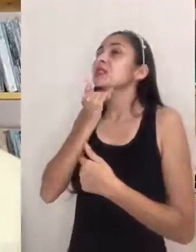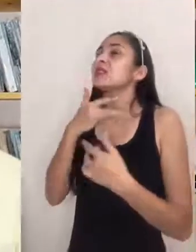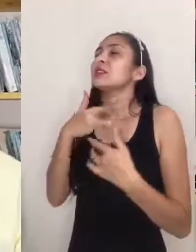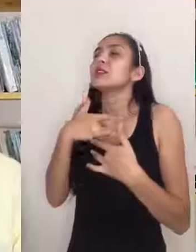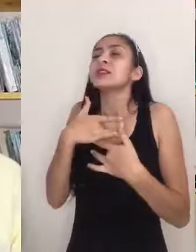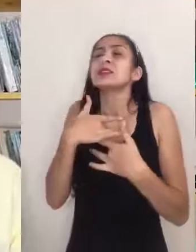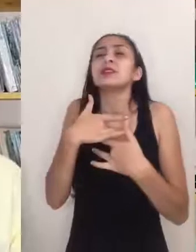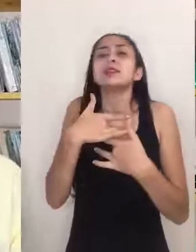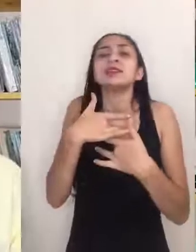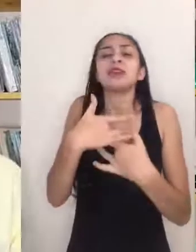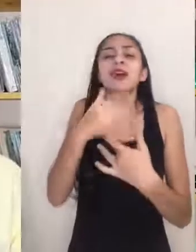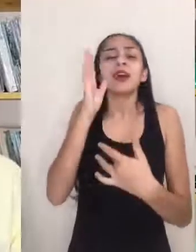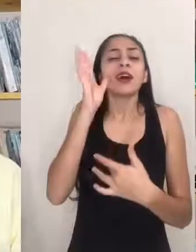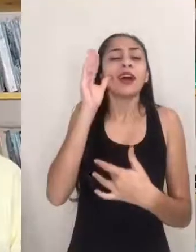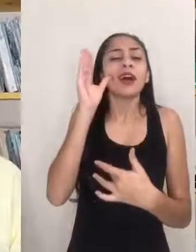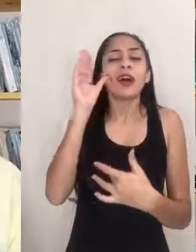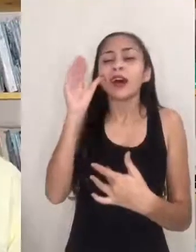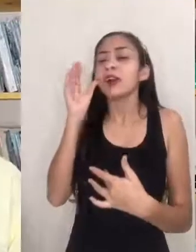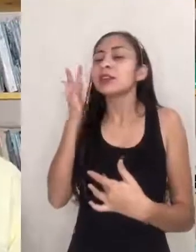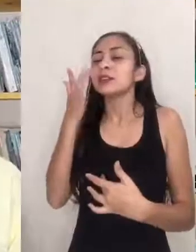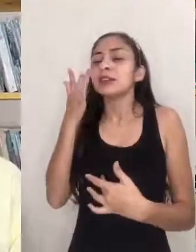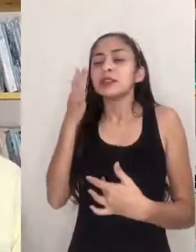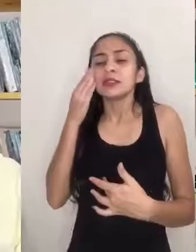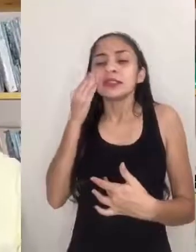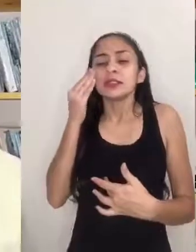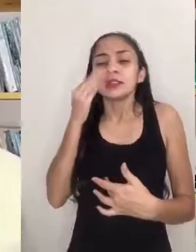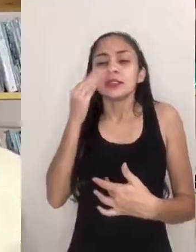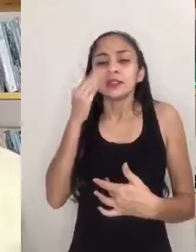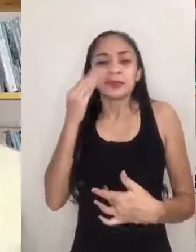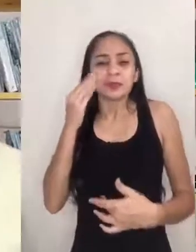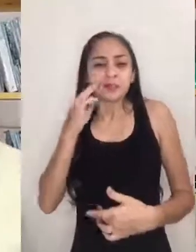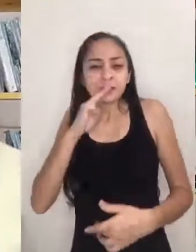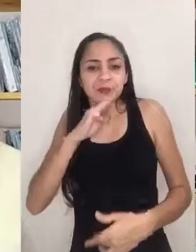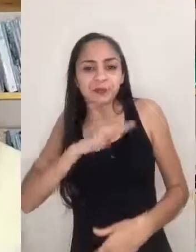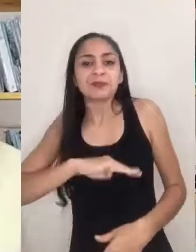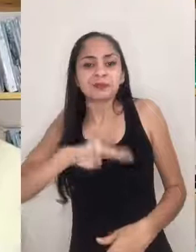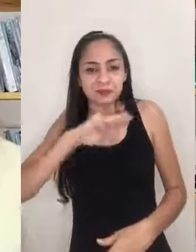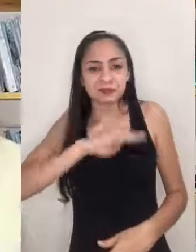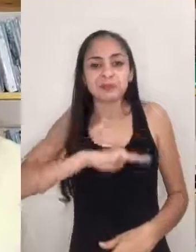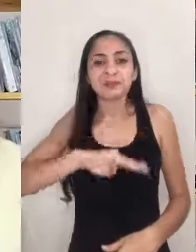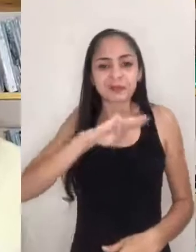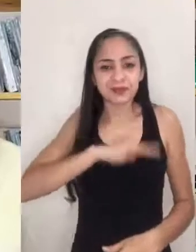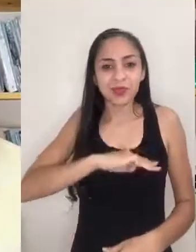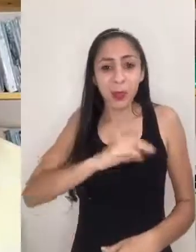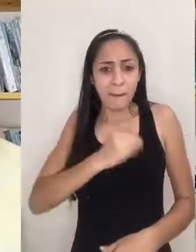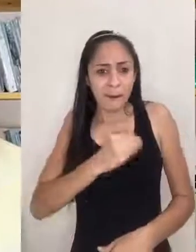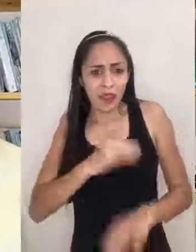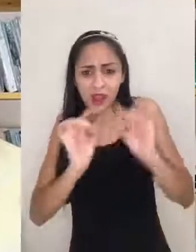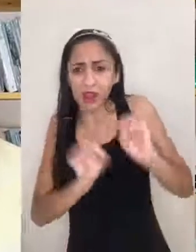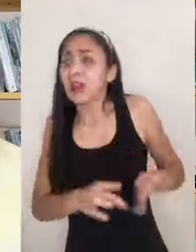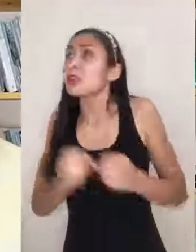E experimentar a sua misericórdia, porque aquele que confessa e abandona